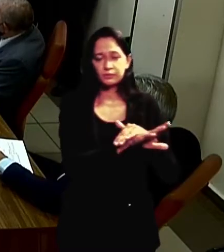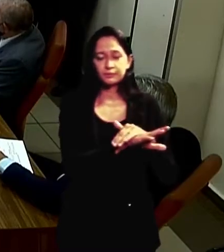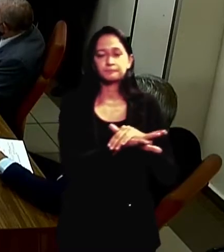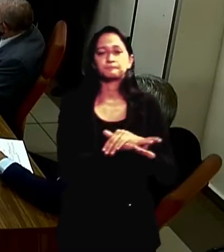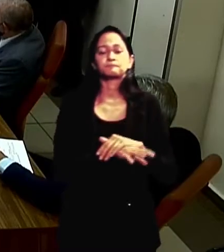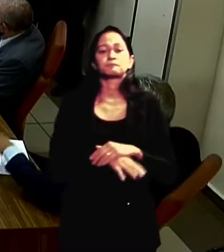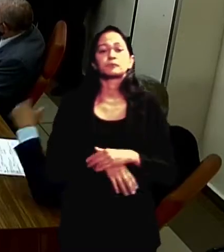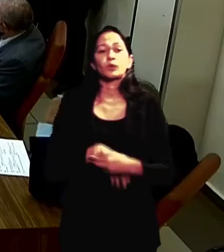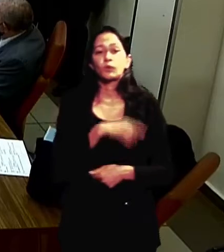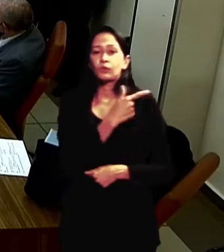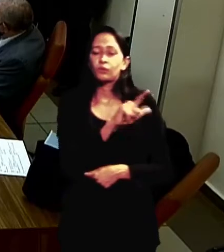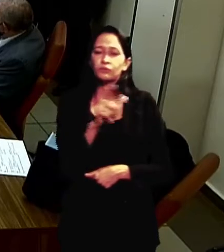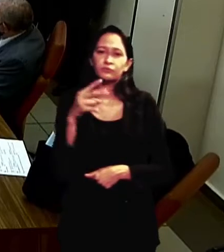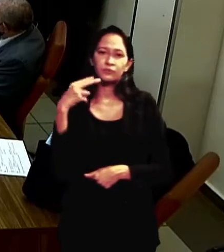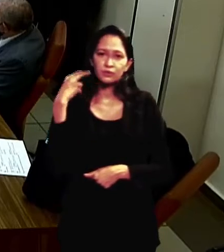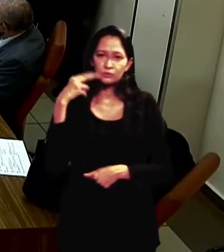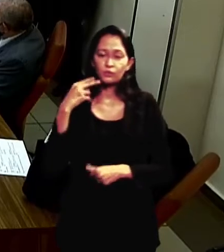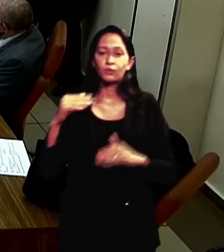Os vereadores